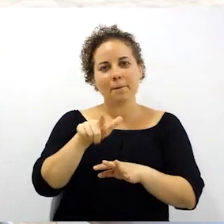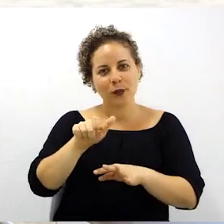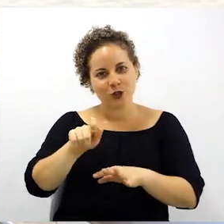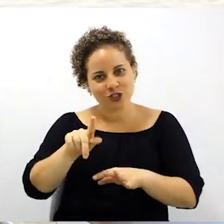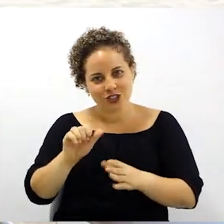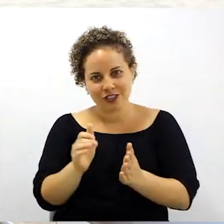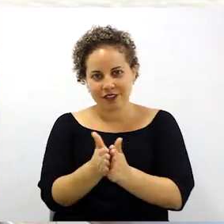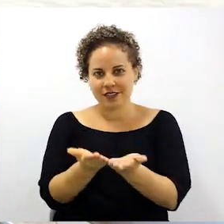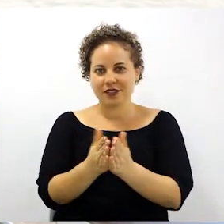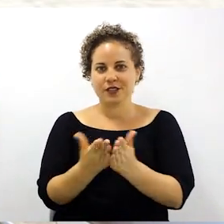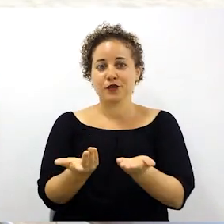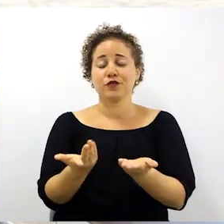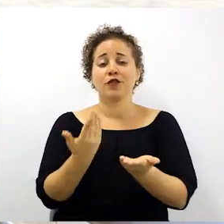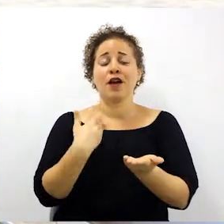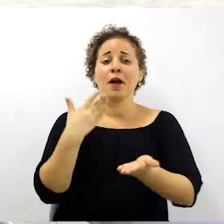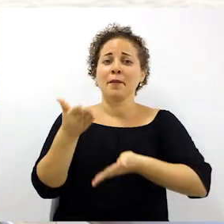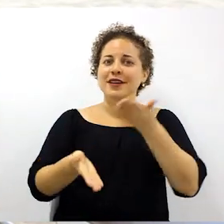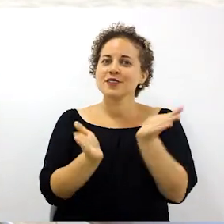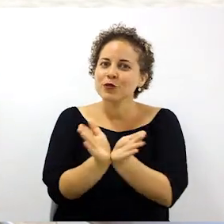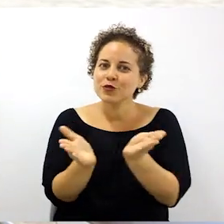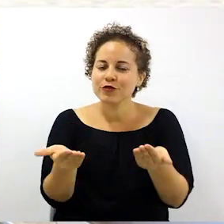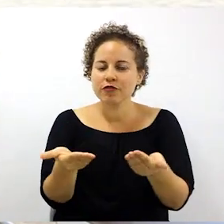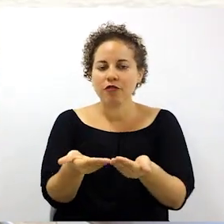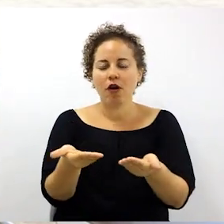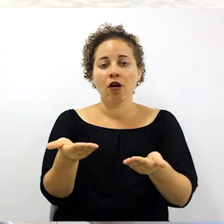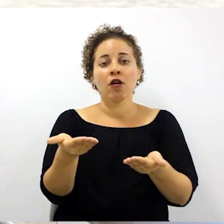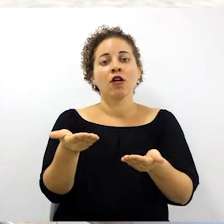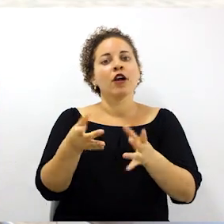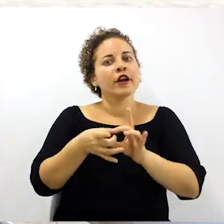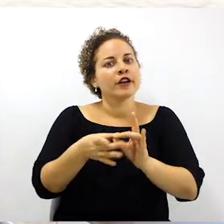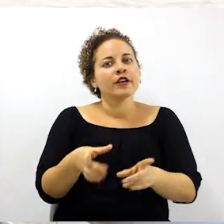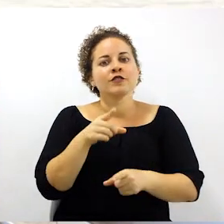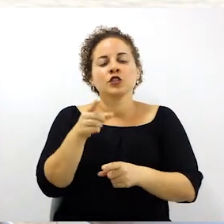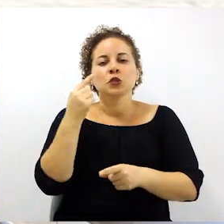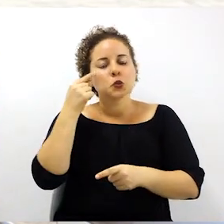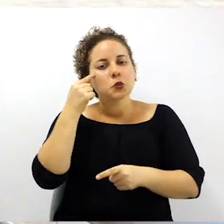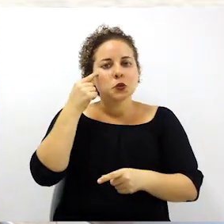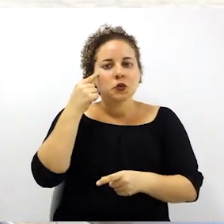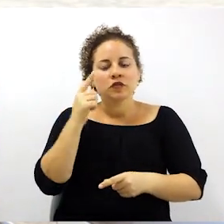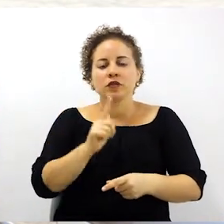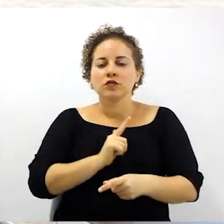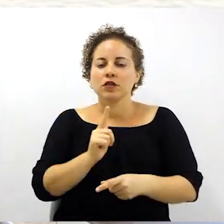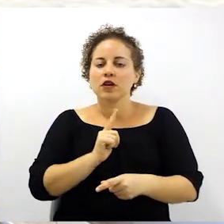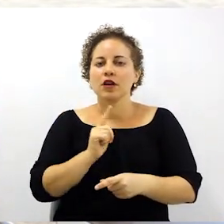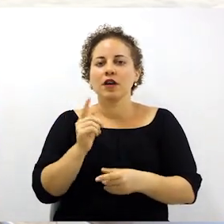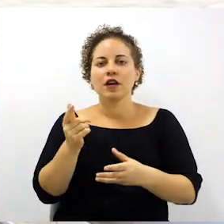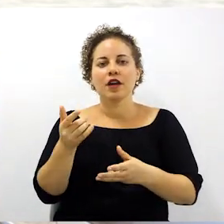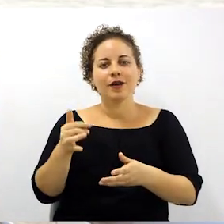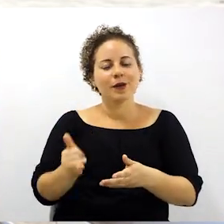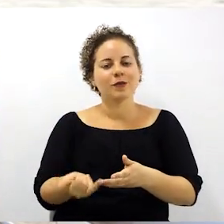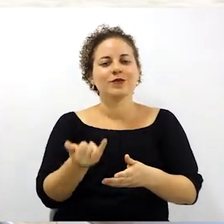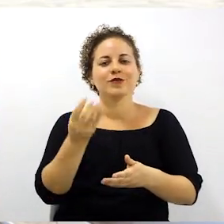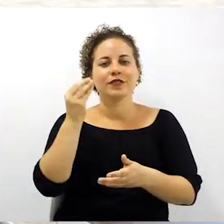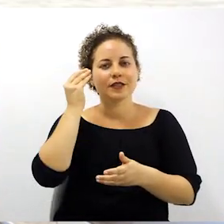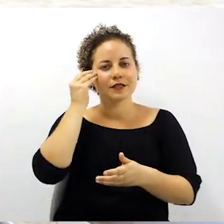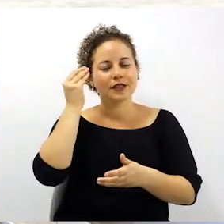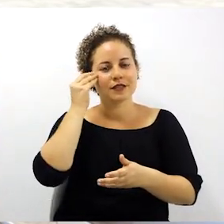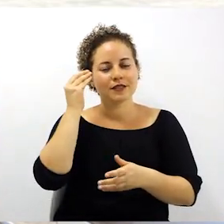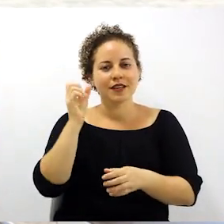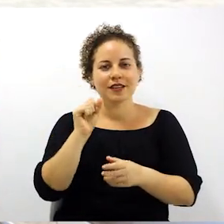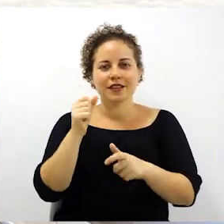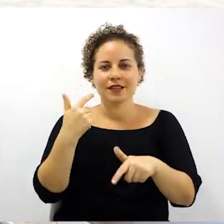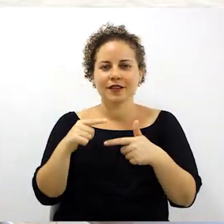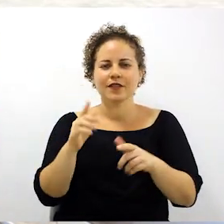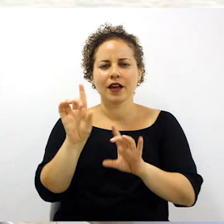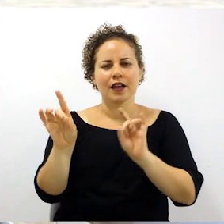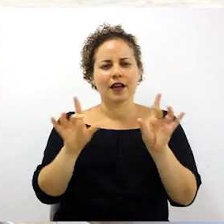Participem dos fóruns, nós estaremos à disposição também para tirar dúvidas, então eu espero ver a participação ativa